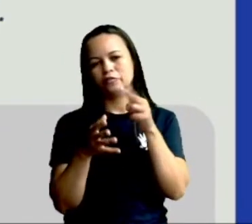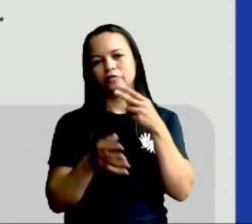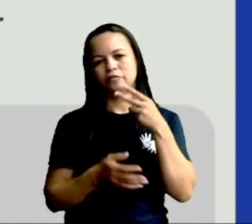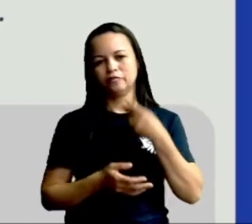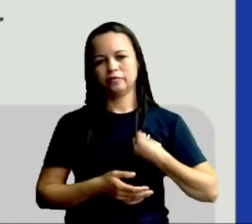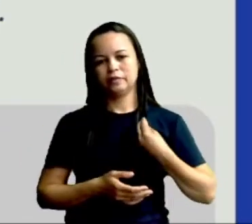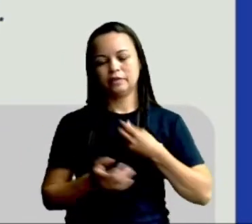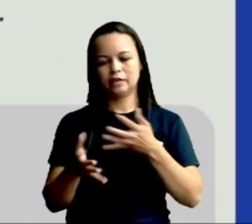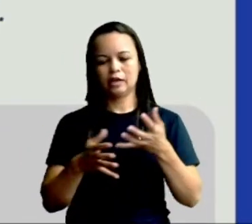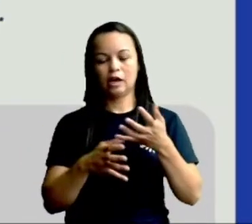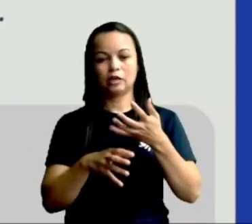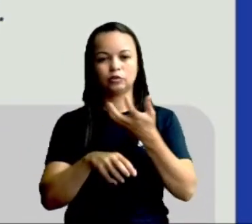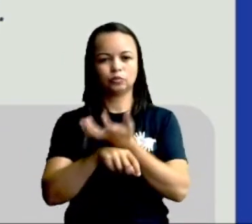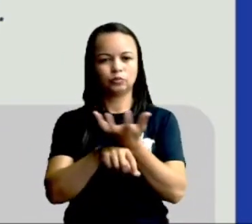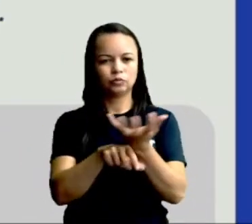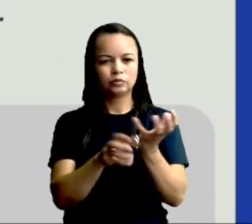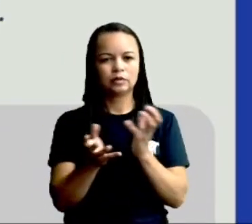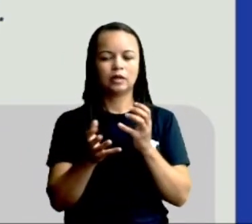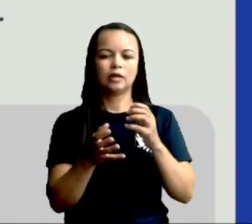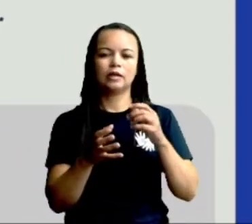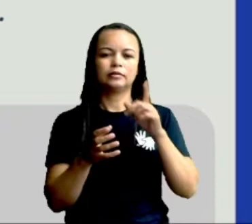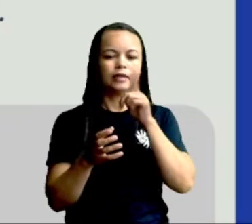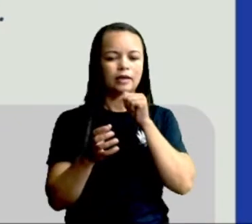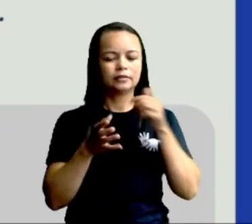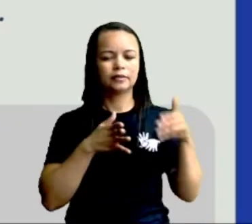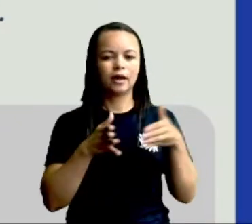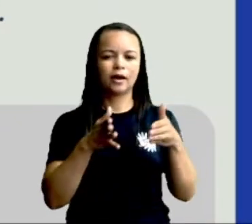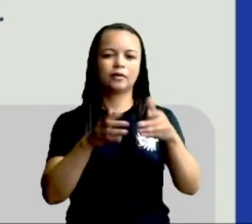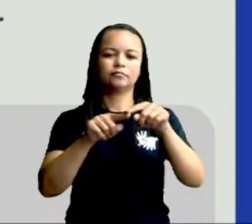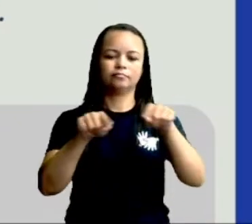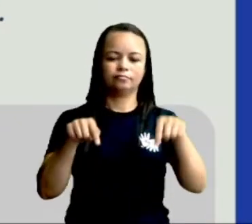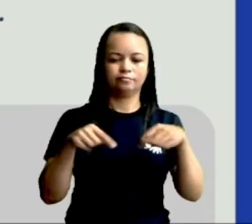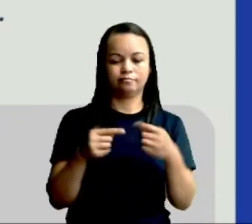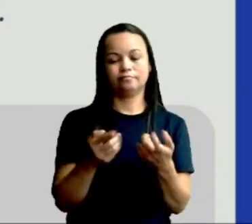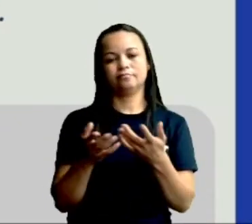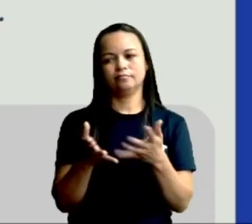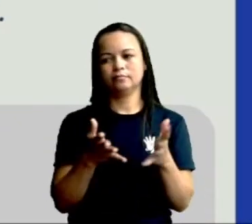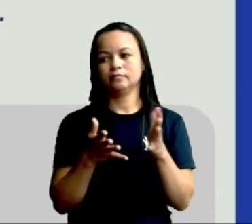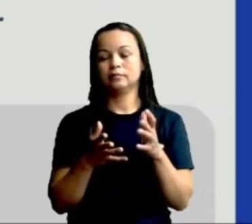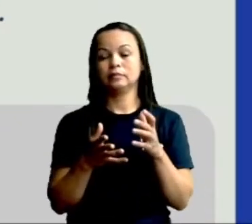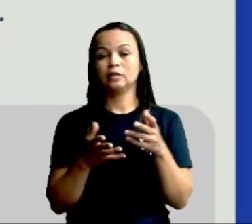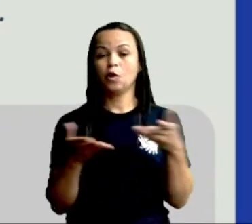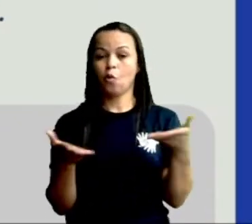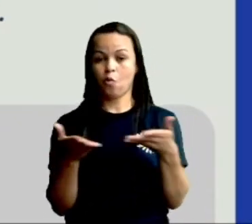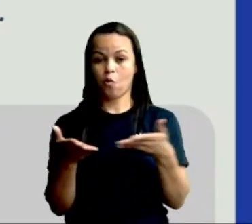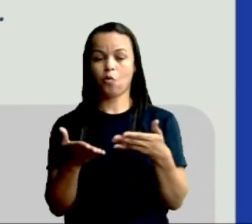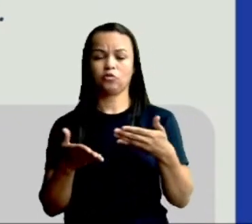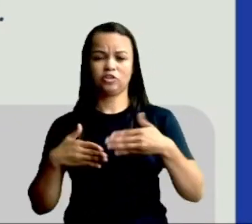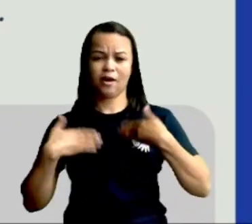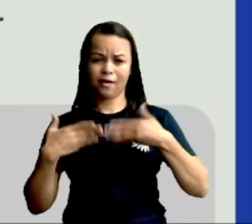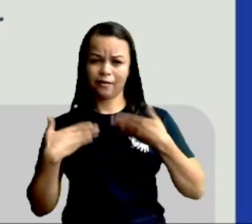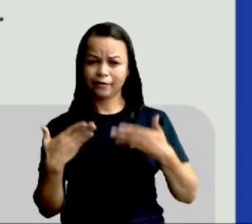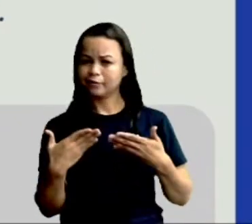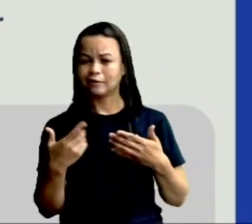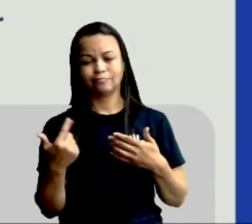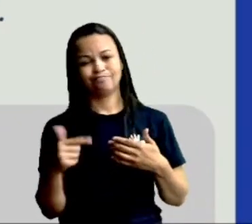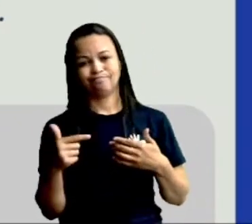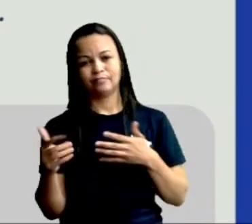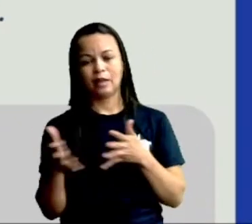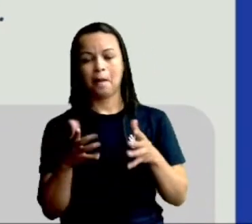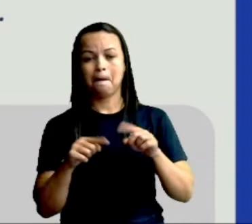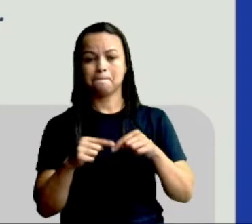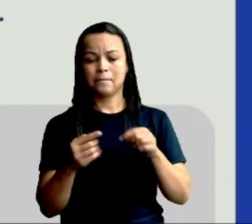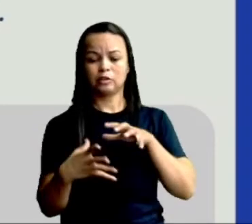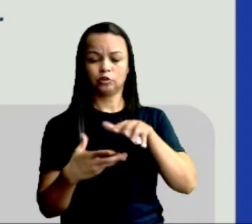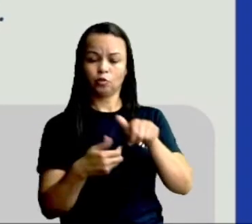vivia certo ele tem saudade das Lagoas águas cristalinas então hoje ele vive sem alegria e o